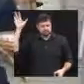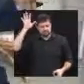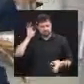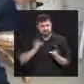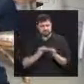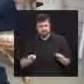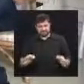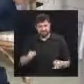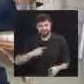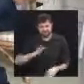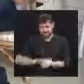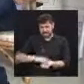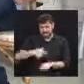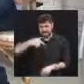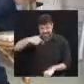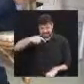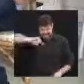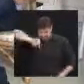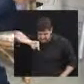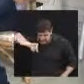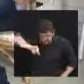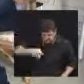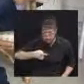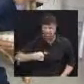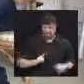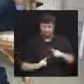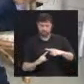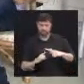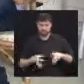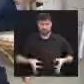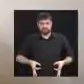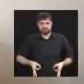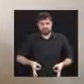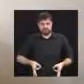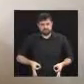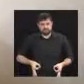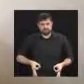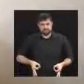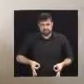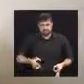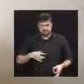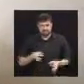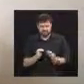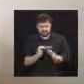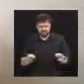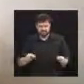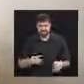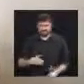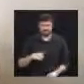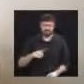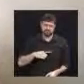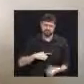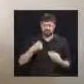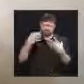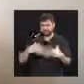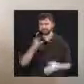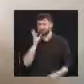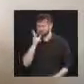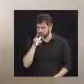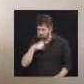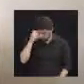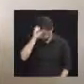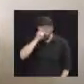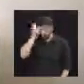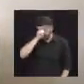Olha, são mais de 7 mil tipos de meditações distintas. Aqui eu vou ensinar a coisa mais simples do mundo, que equivale até uma que eu demorei mais de 7